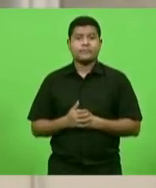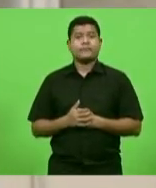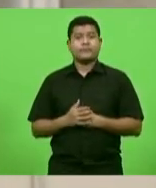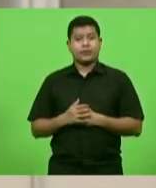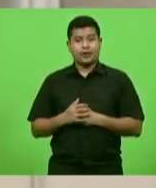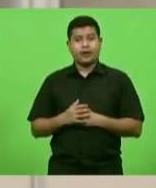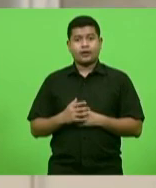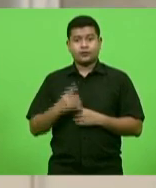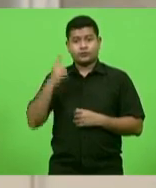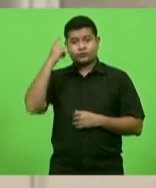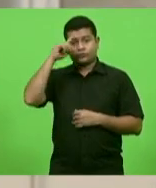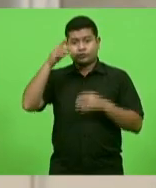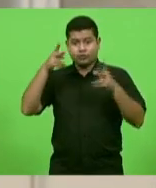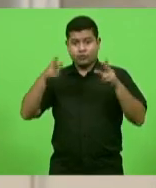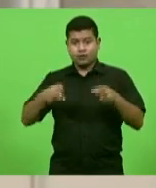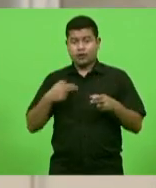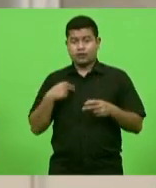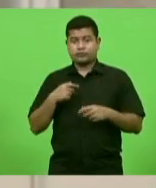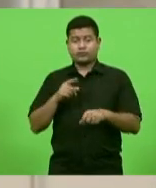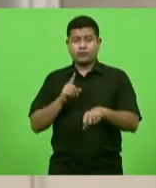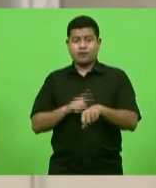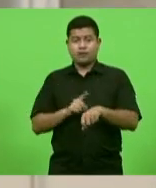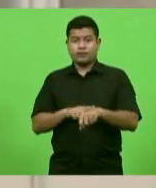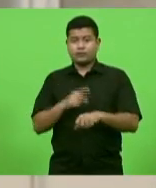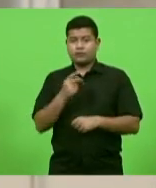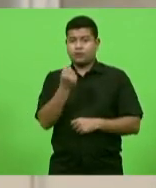dia as 20:17